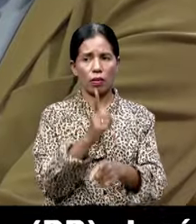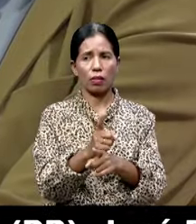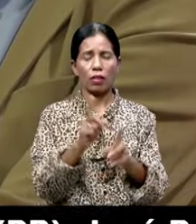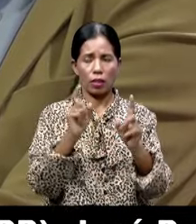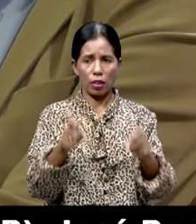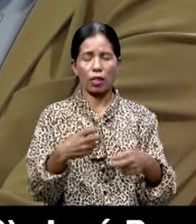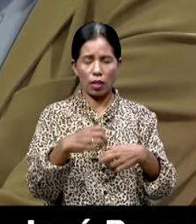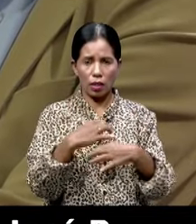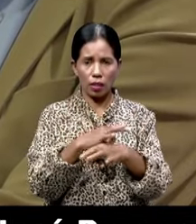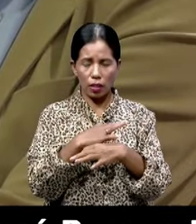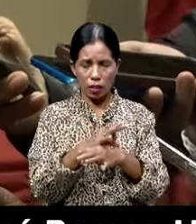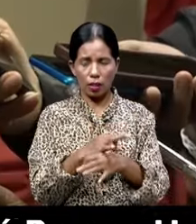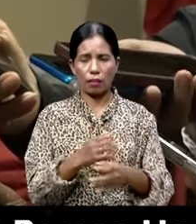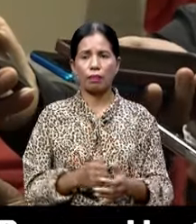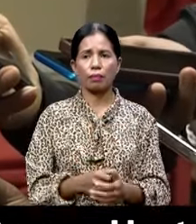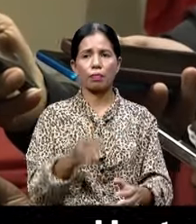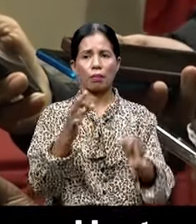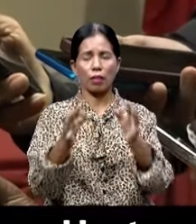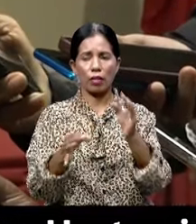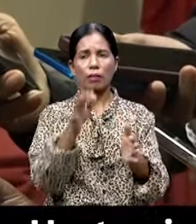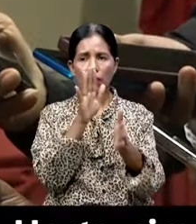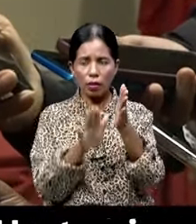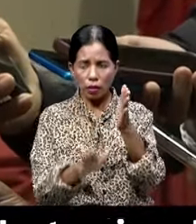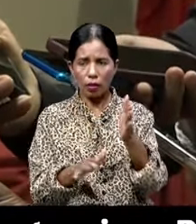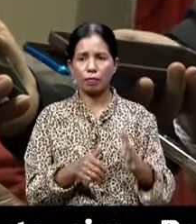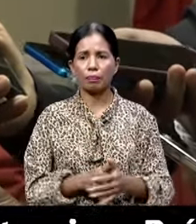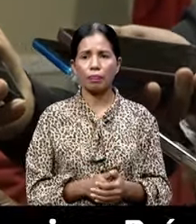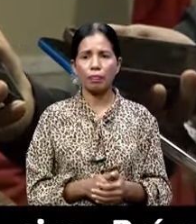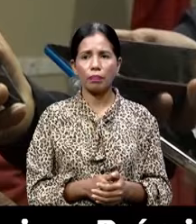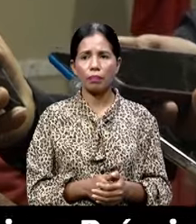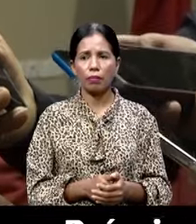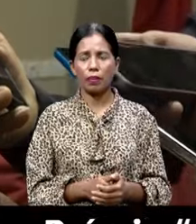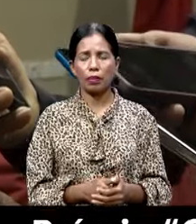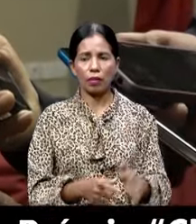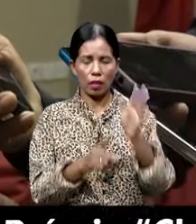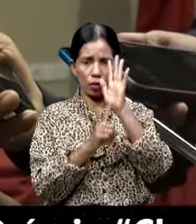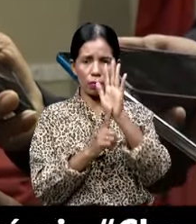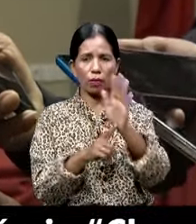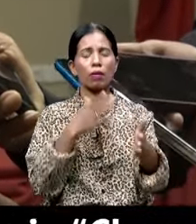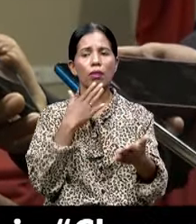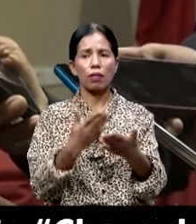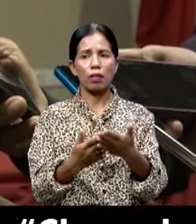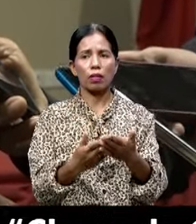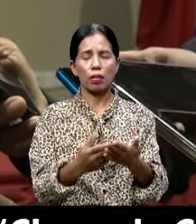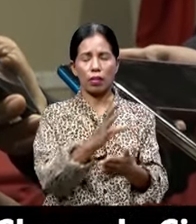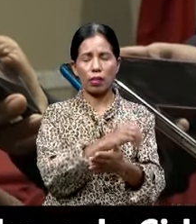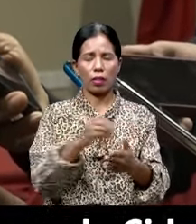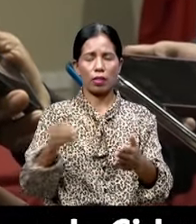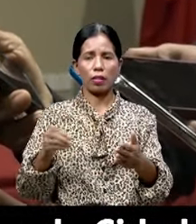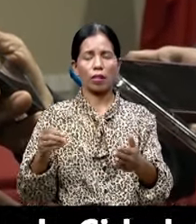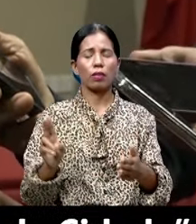né? Carexi menos, a professora Lutan, Lilu e a personalia e